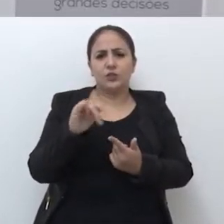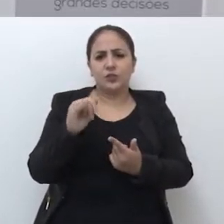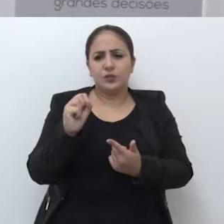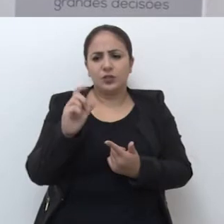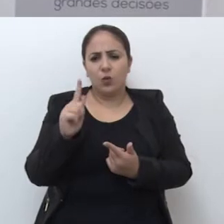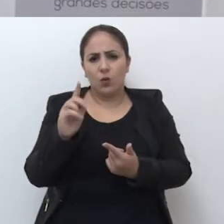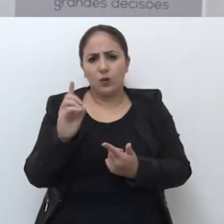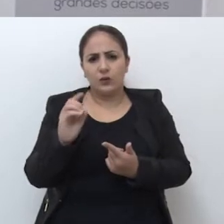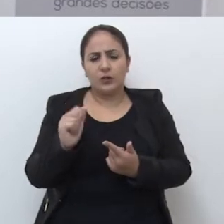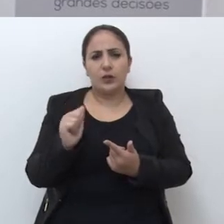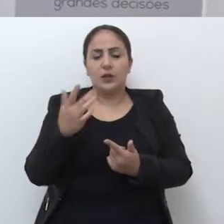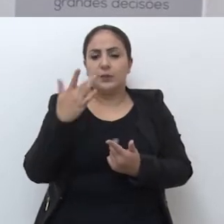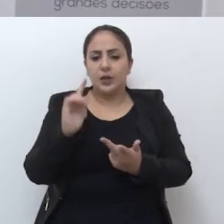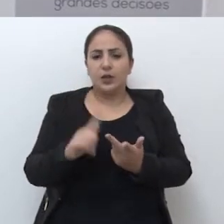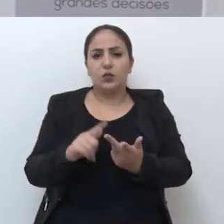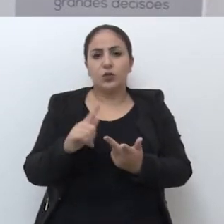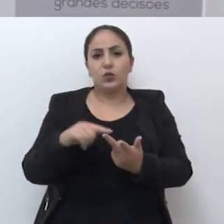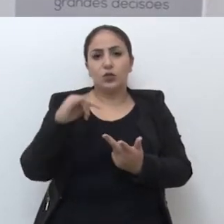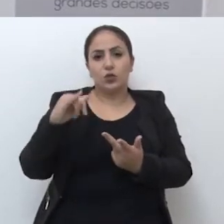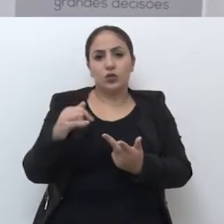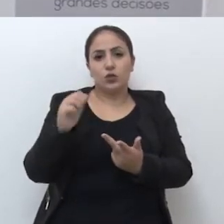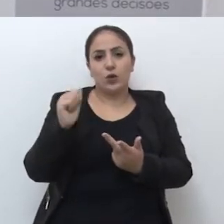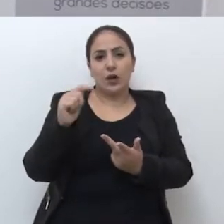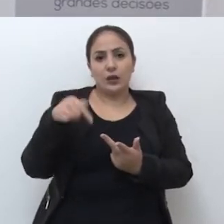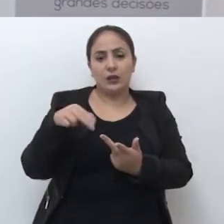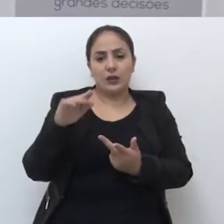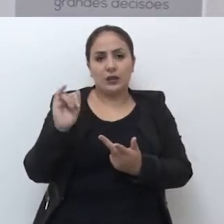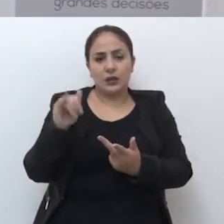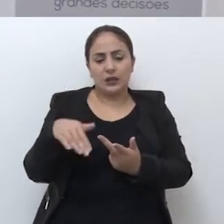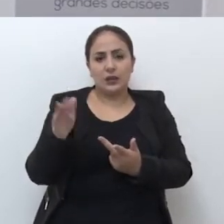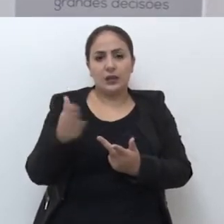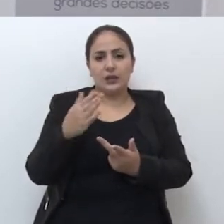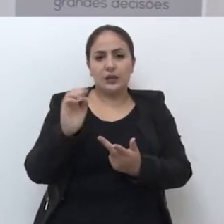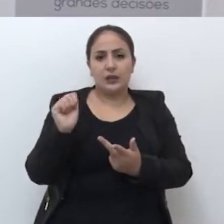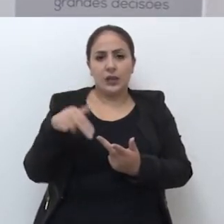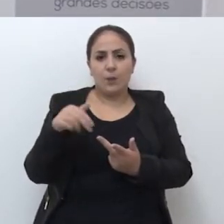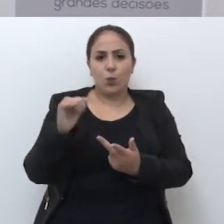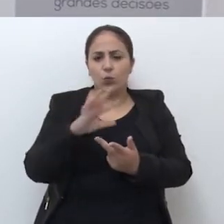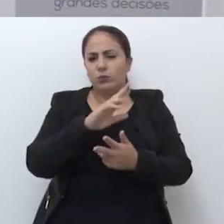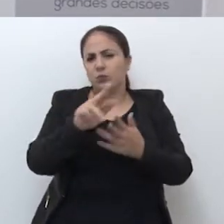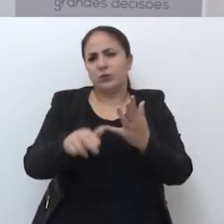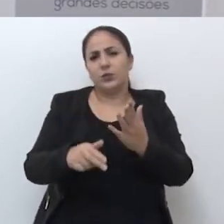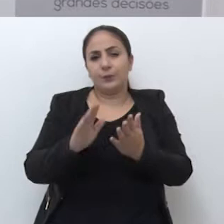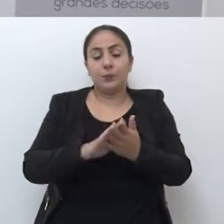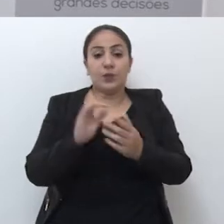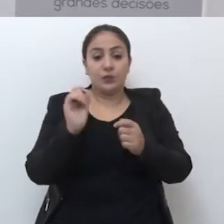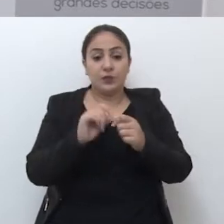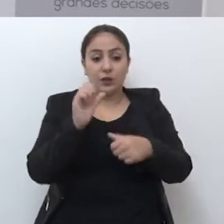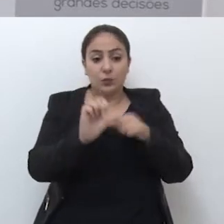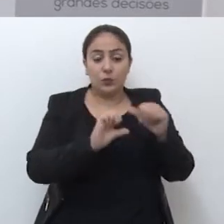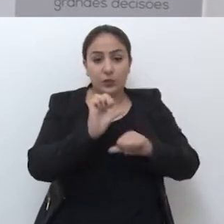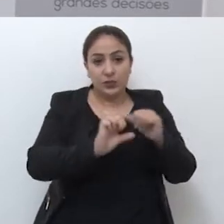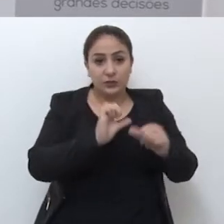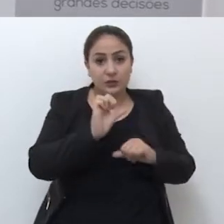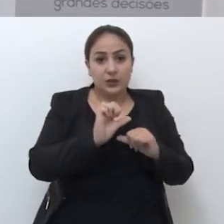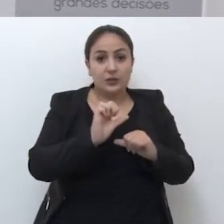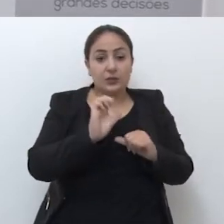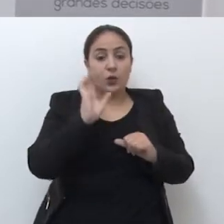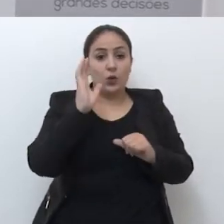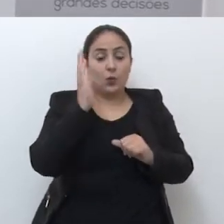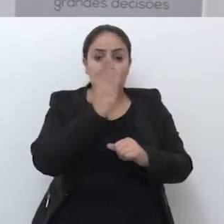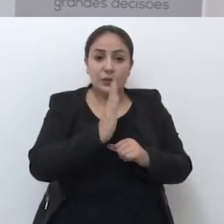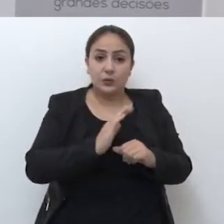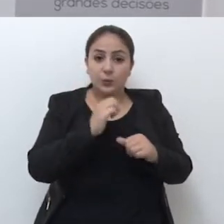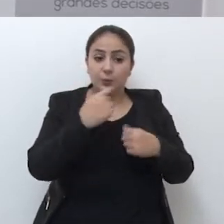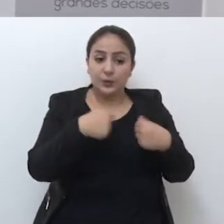Branco, Visconde do Uruguai, até mesmo Joaquim Nabuco, que foram pessoas que buscaram fazer as reformas que o país precisava no século XIX, conservando